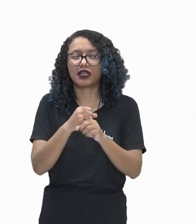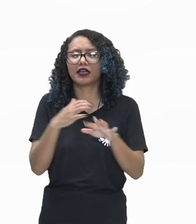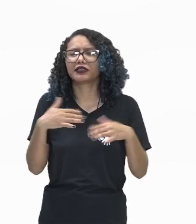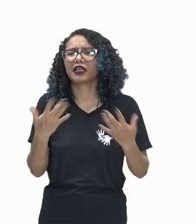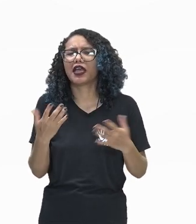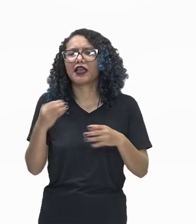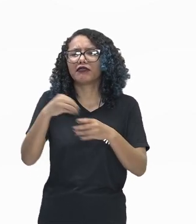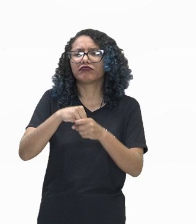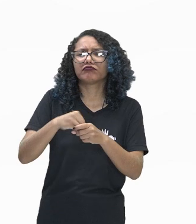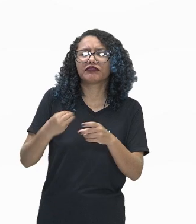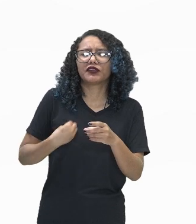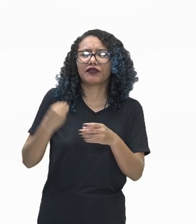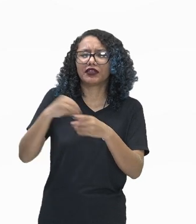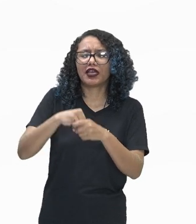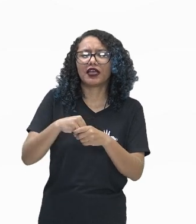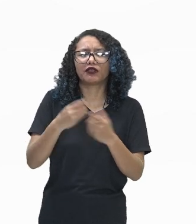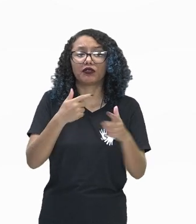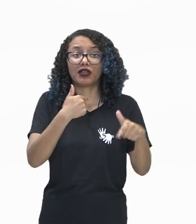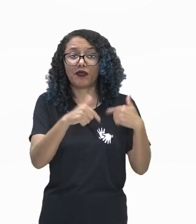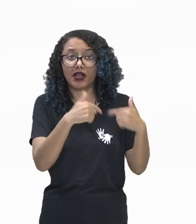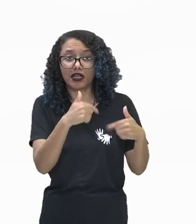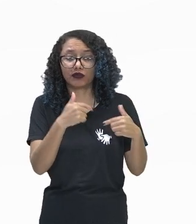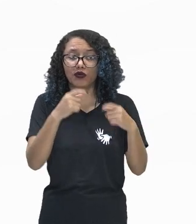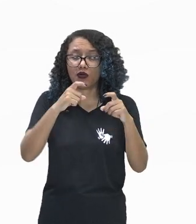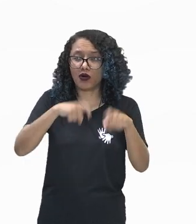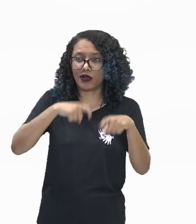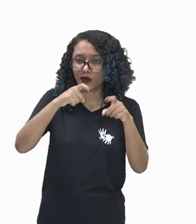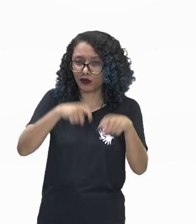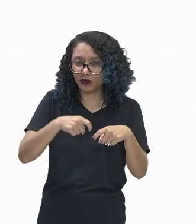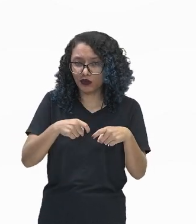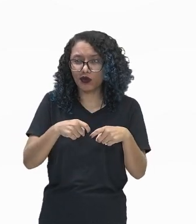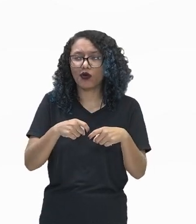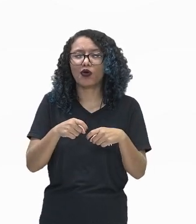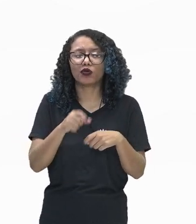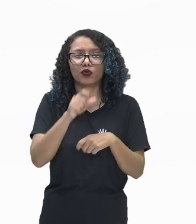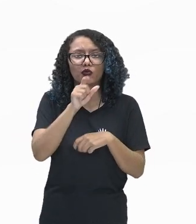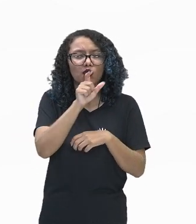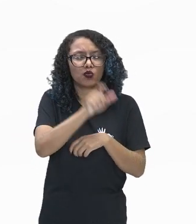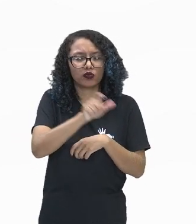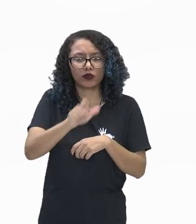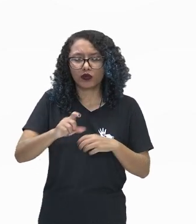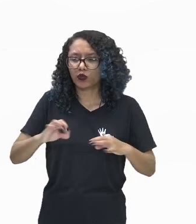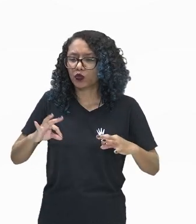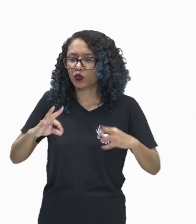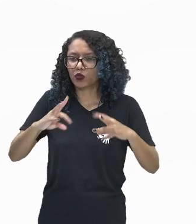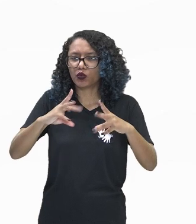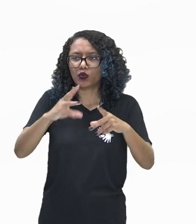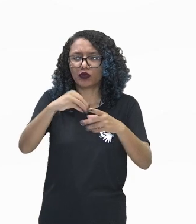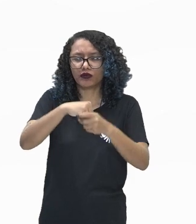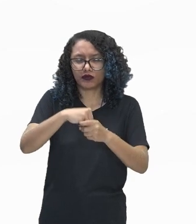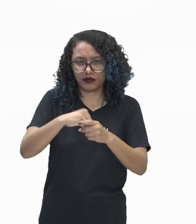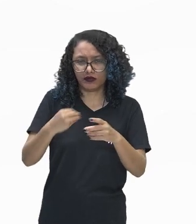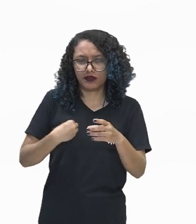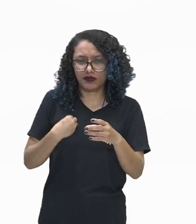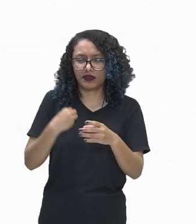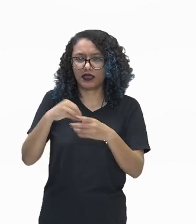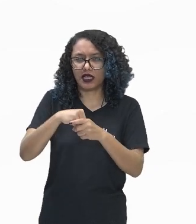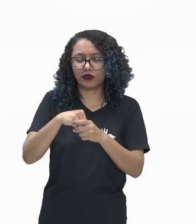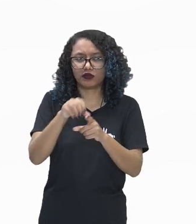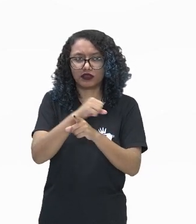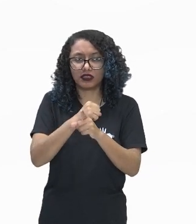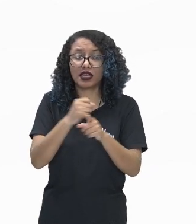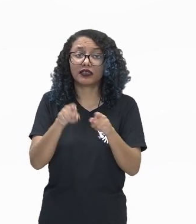os agricultores, todo ser humano. Na verdade, todo ser humano. Mas a gente caracteriza o povo como